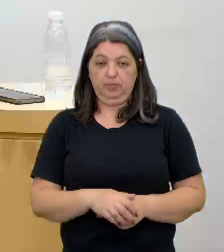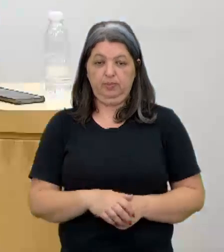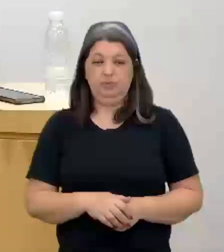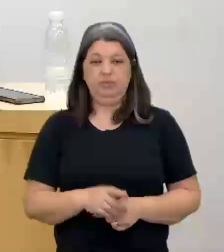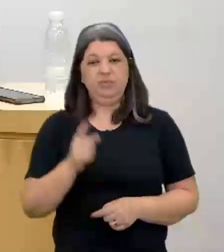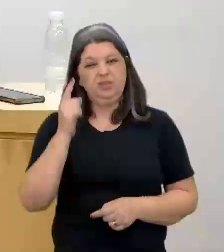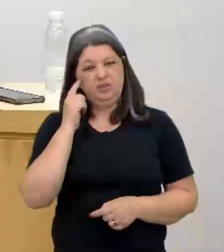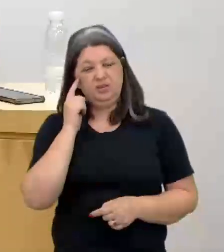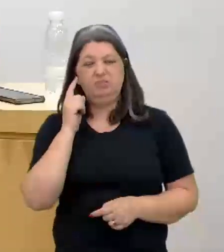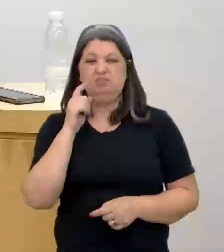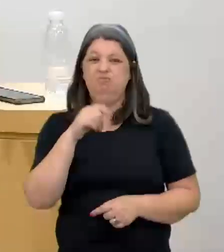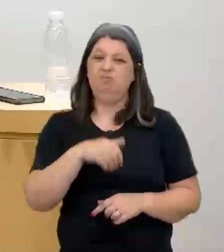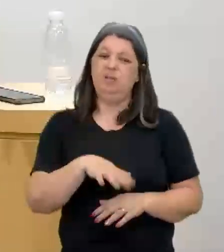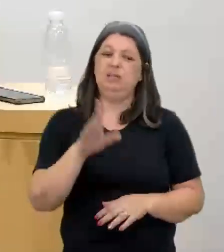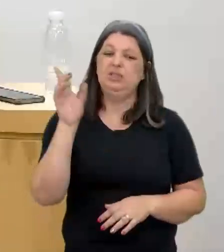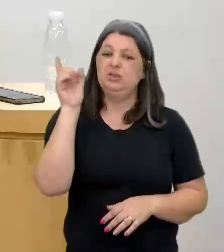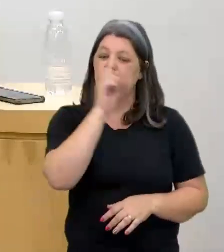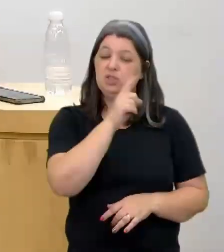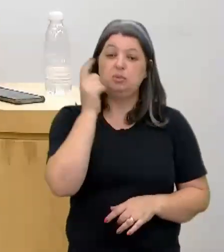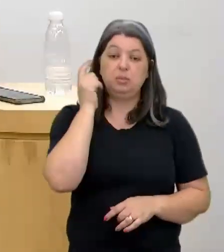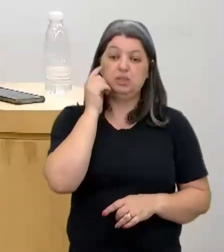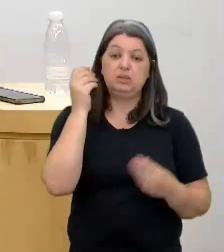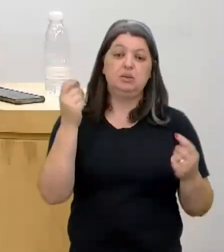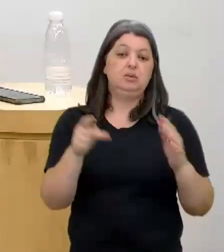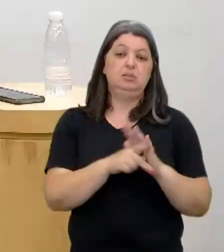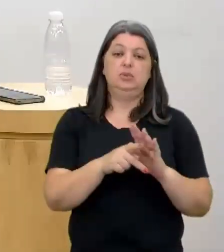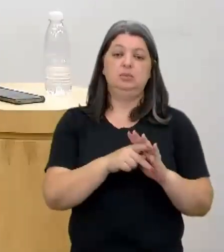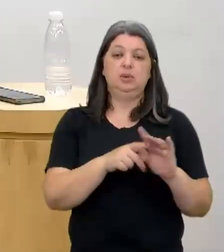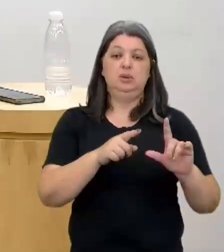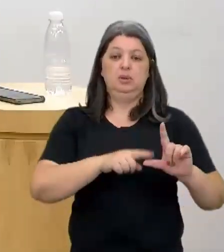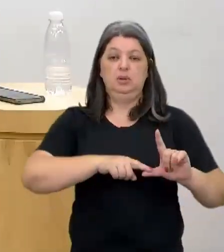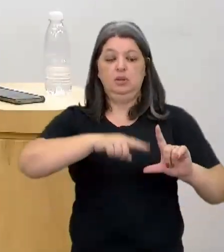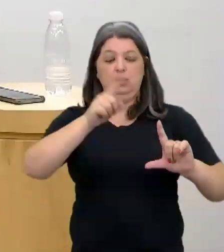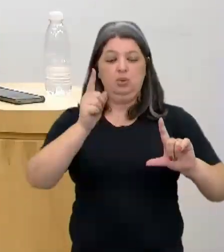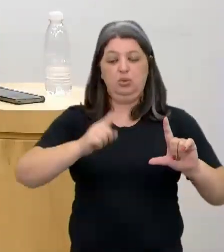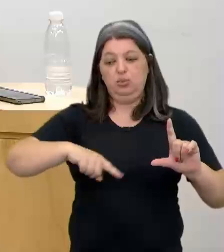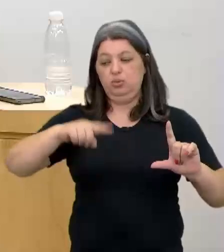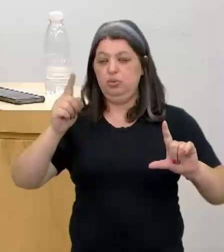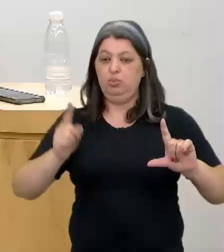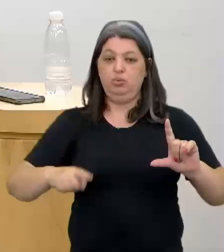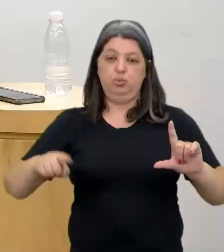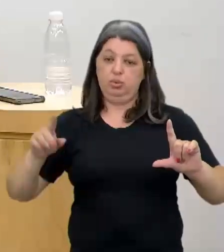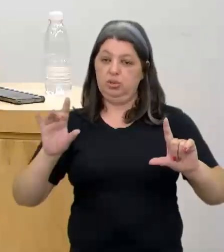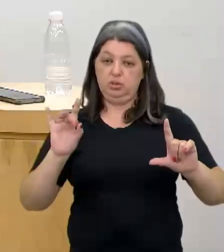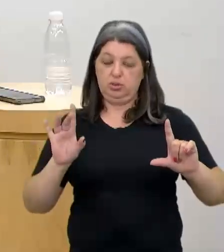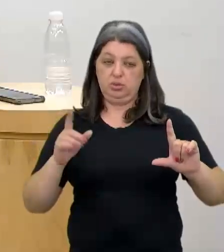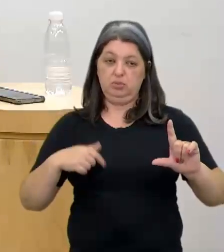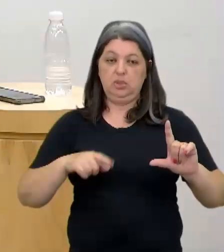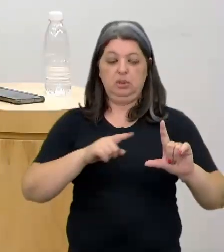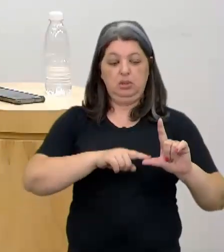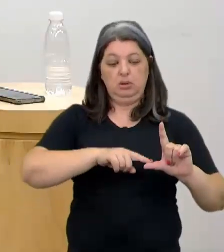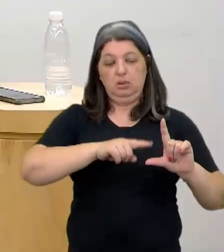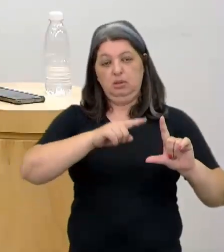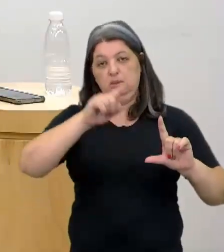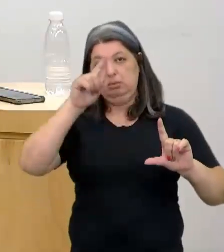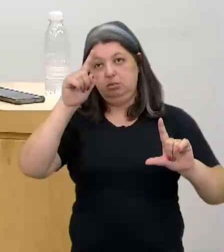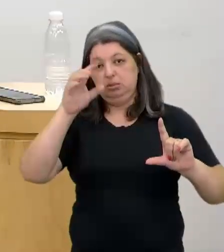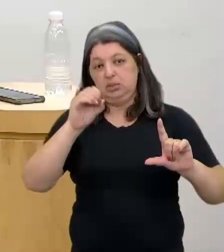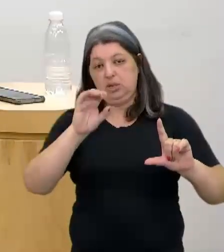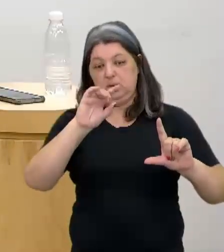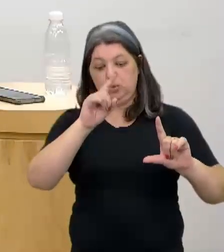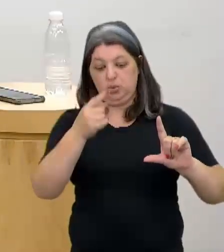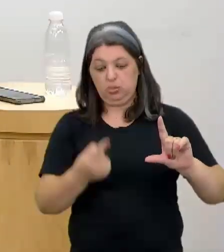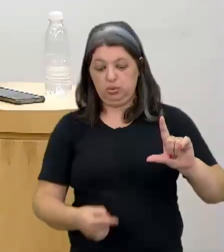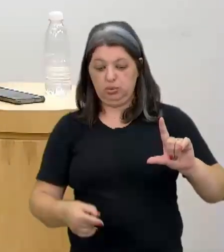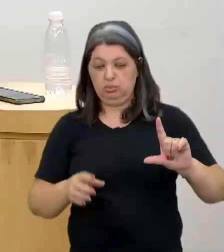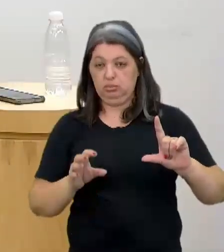é um pouquinho mais difícil de pensar, mas o que você tem que pensar? Só a curva está subindo e descendo. Em vez dela subir e descer até o 0, até o π, ou ela vai estar